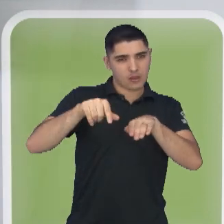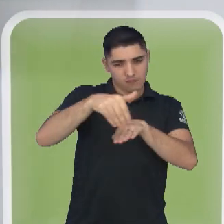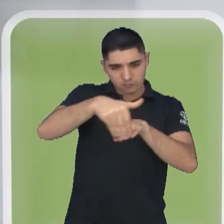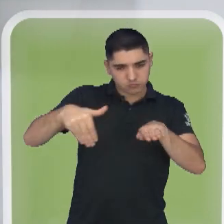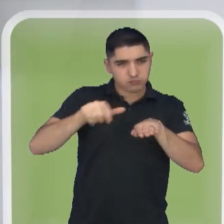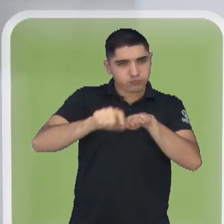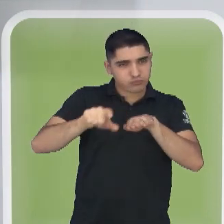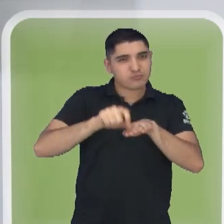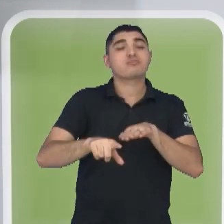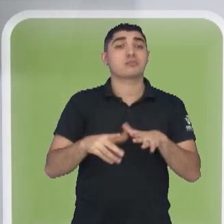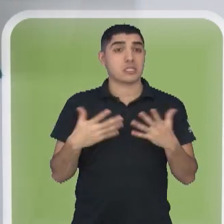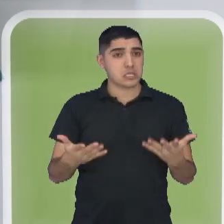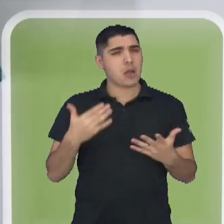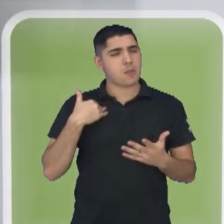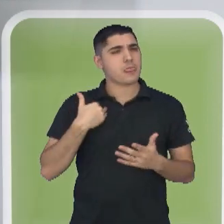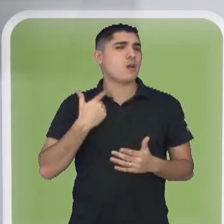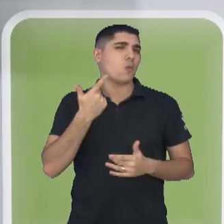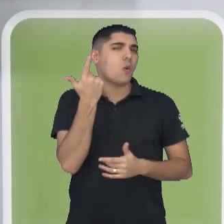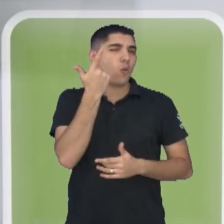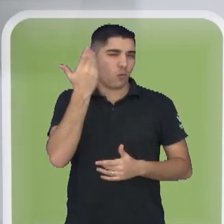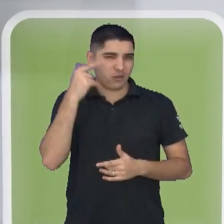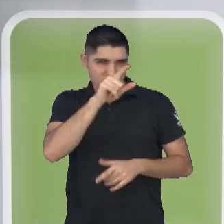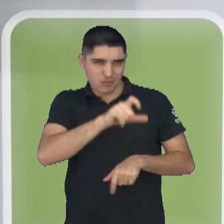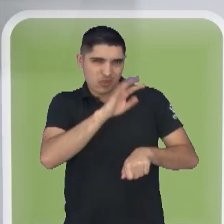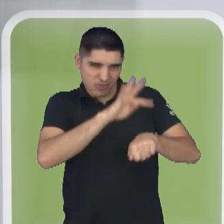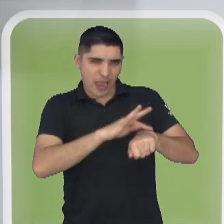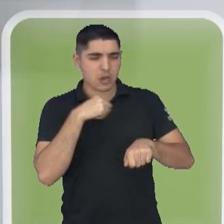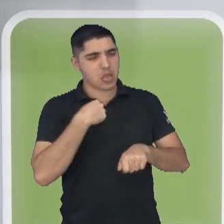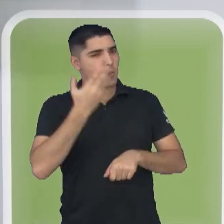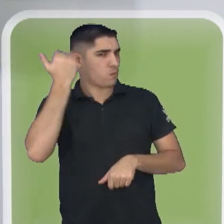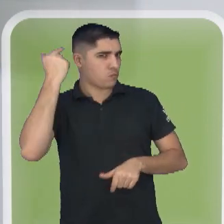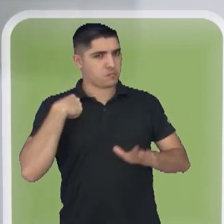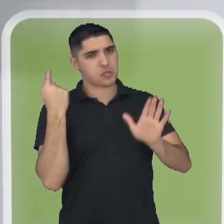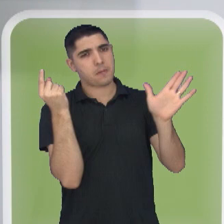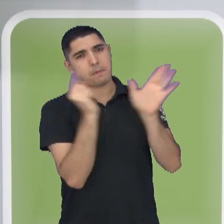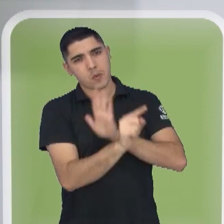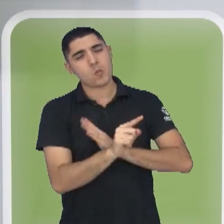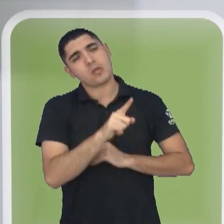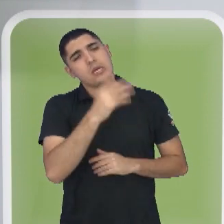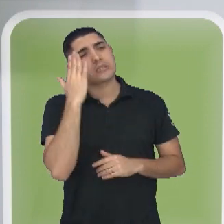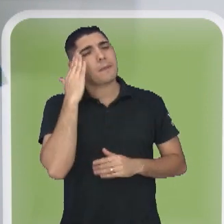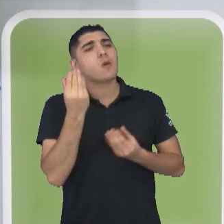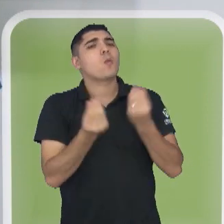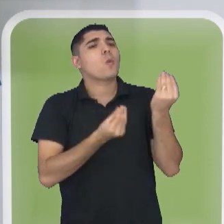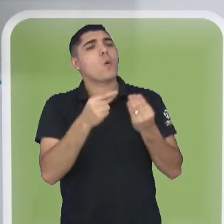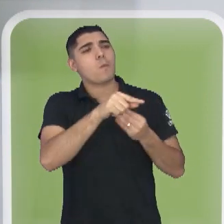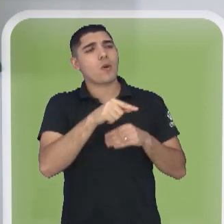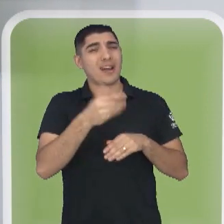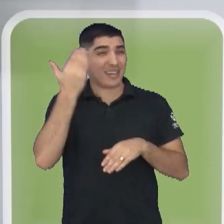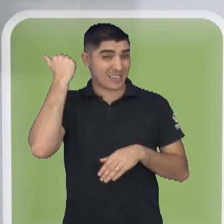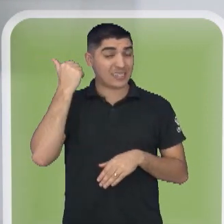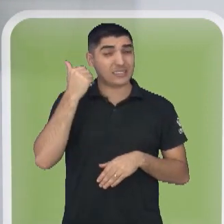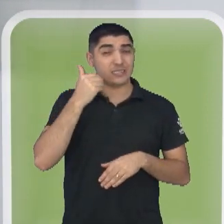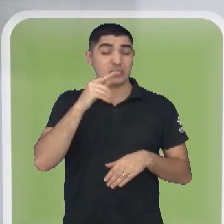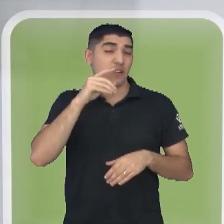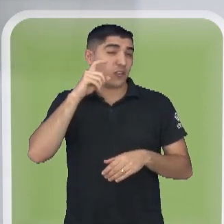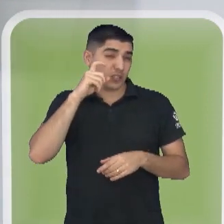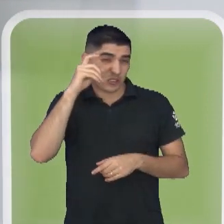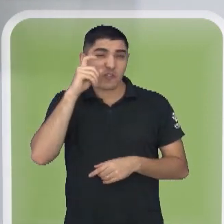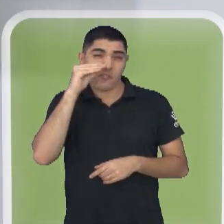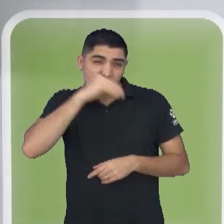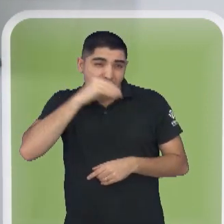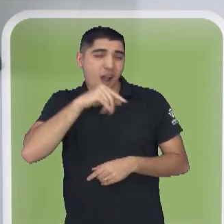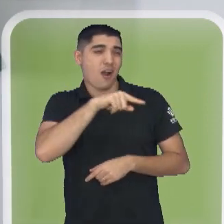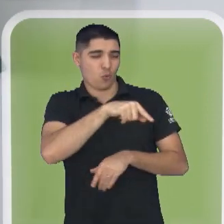último jogo para ele, para o Ricardo, né, quanto à questão da zaga, né, porque a zaga era um ponto mais fraco do time,